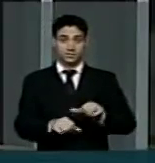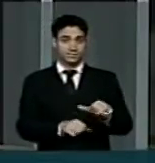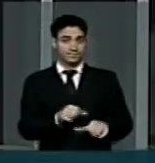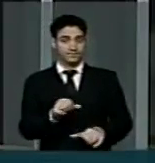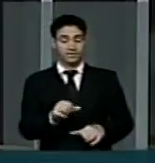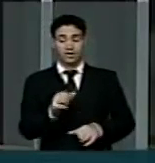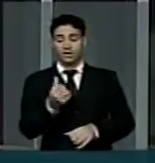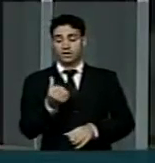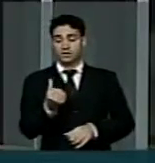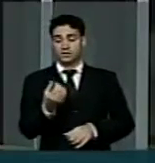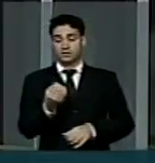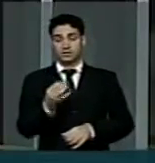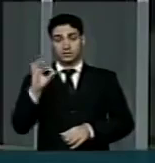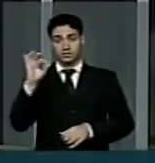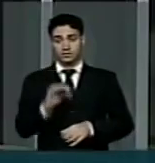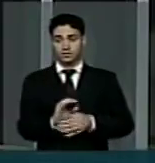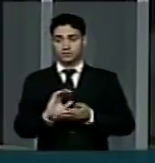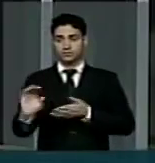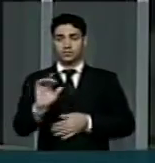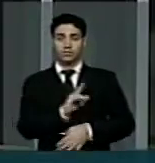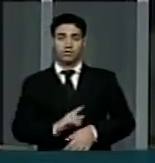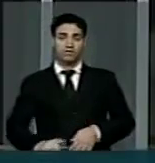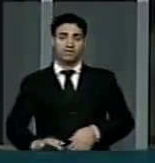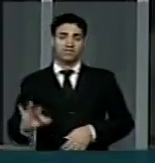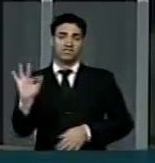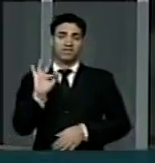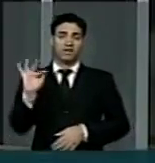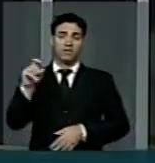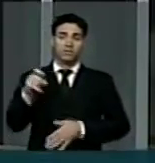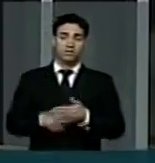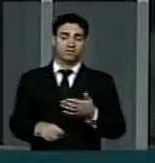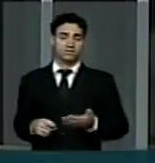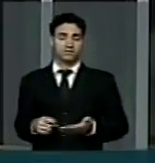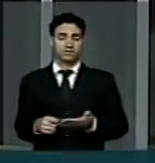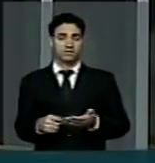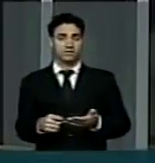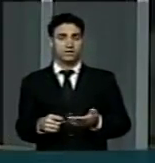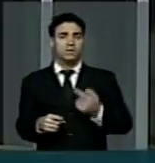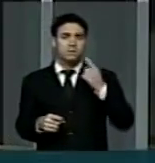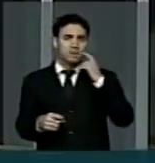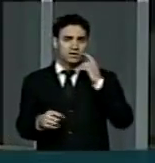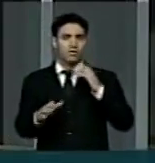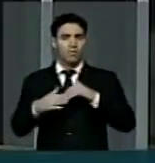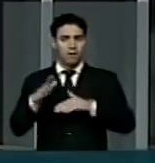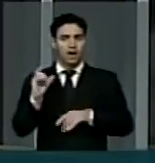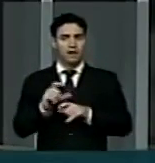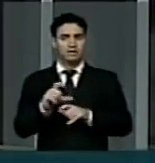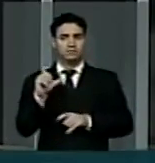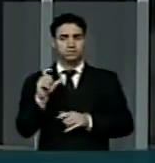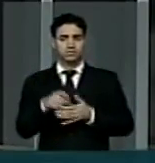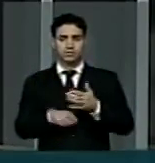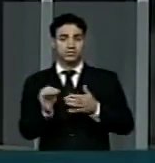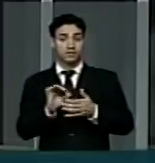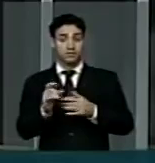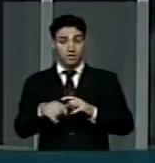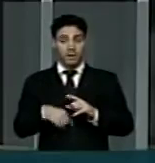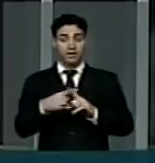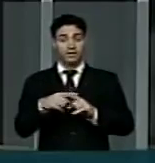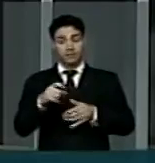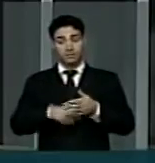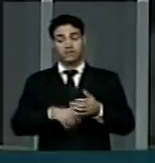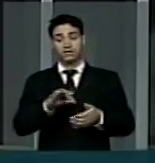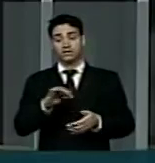de 60% fica para a União. Não que aumentou a alíquota do imposto, aumentaram as taxas,